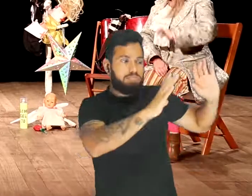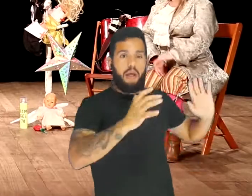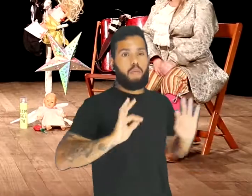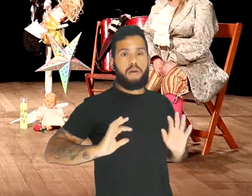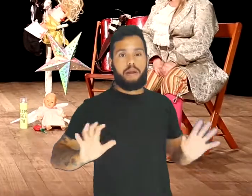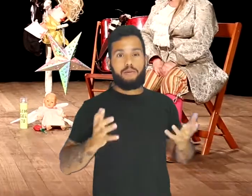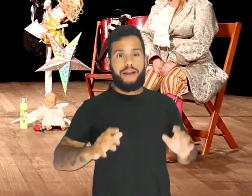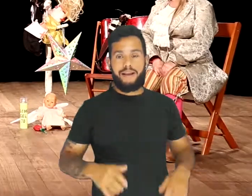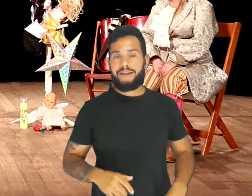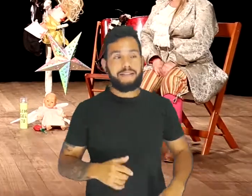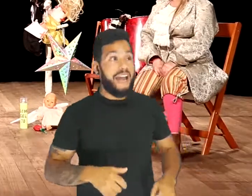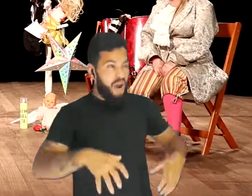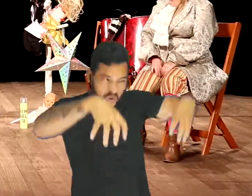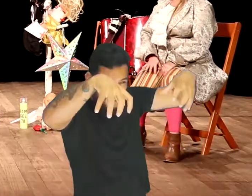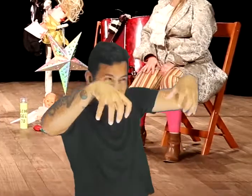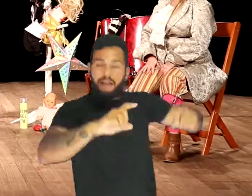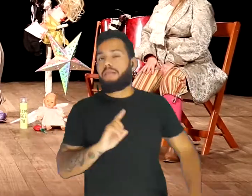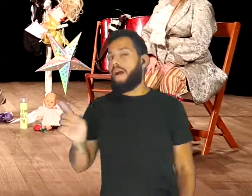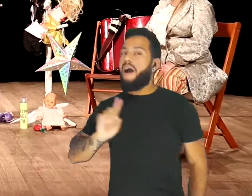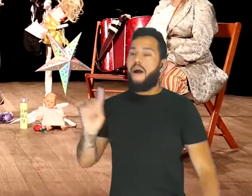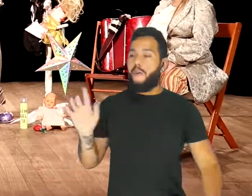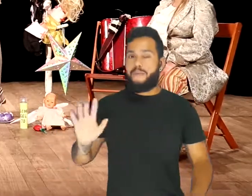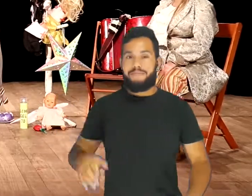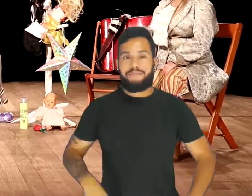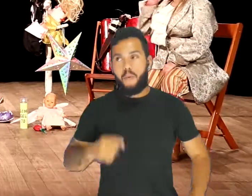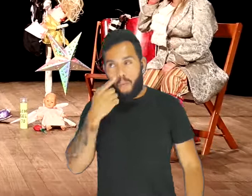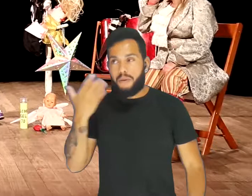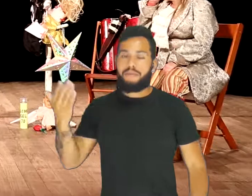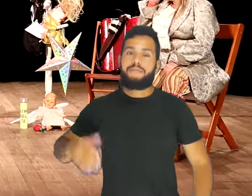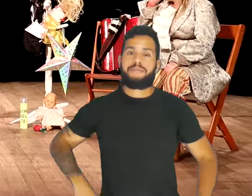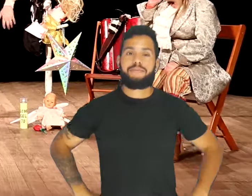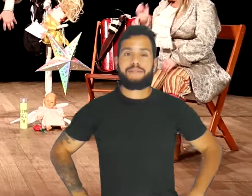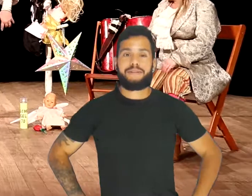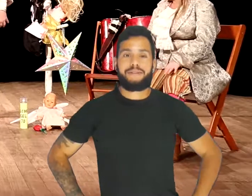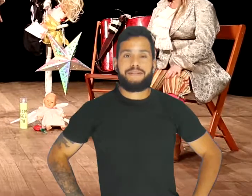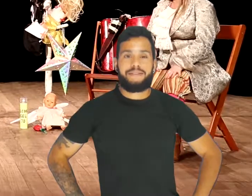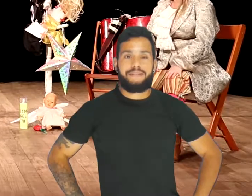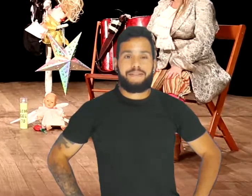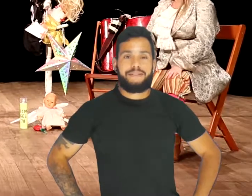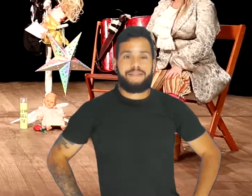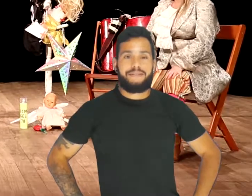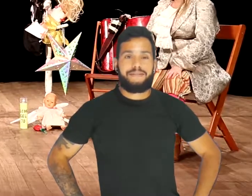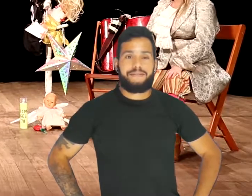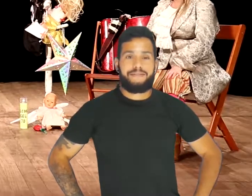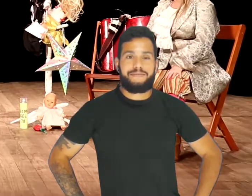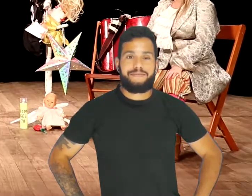difícil. Aí eu quero. Agora é o Godzilla. Não, é o Godzilla.